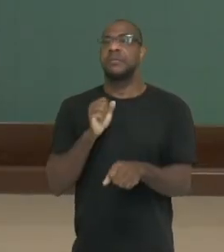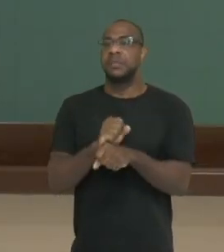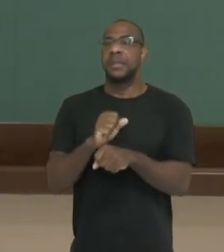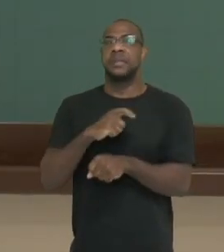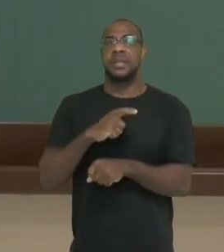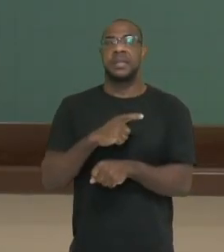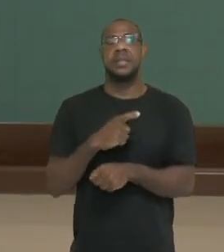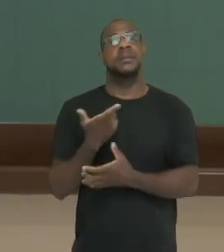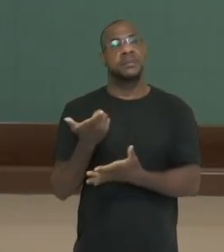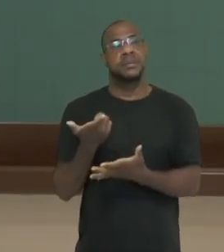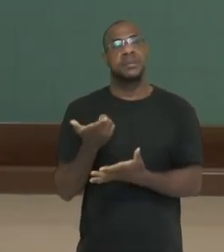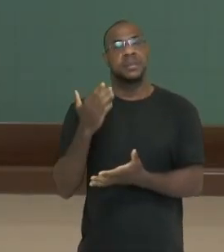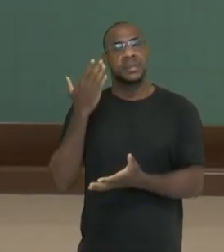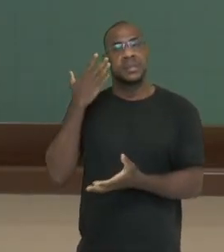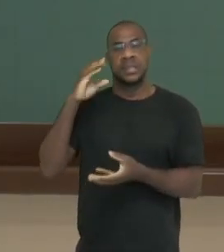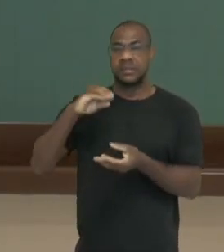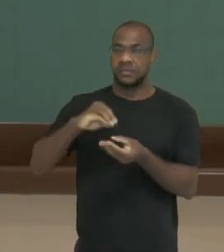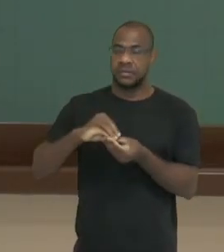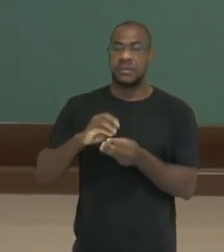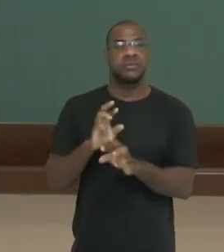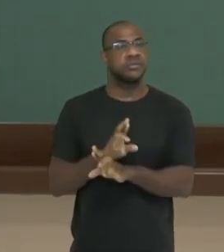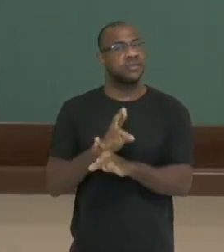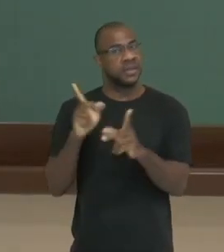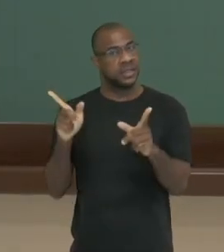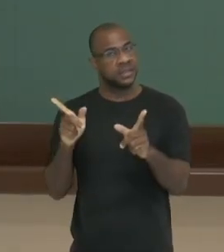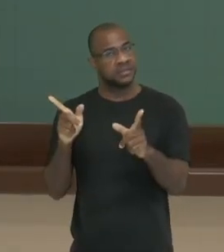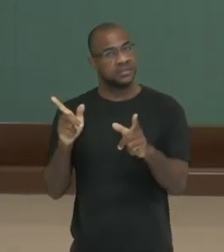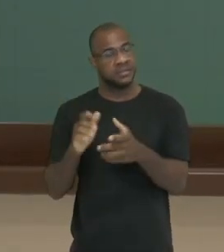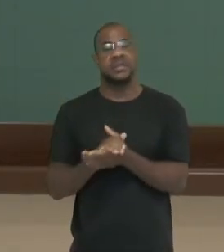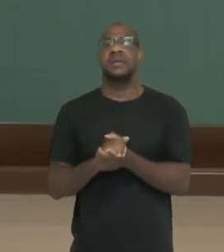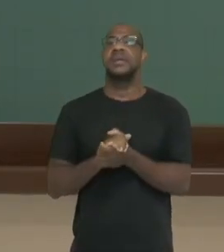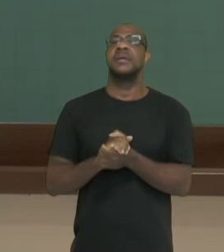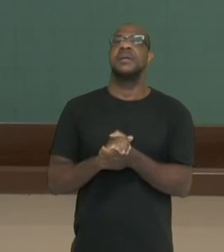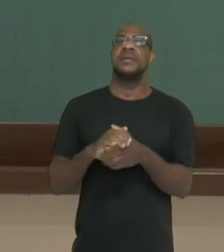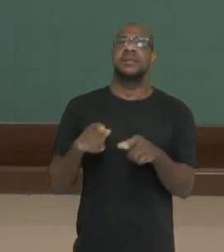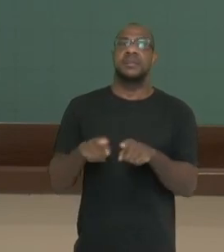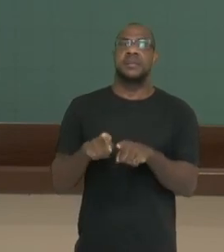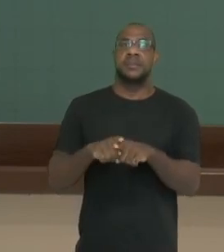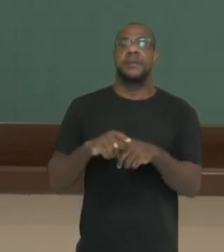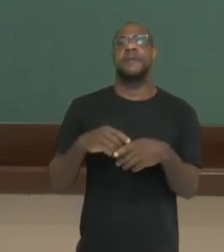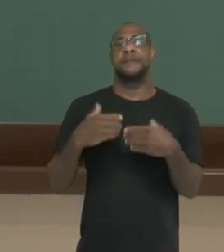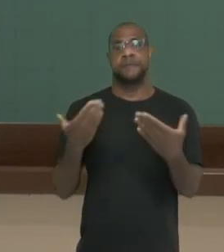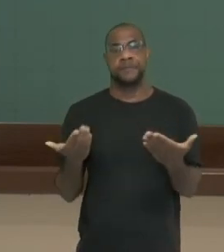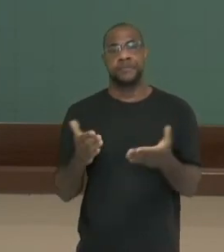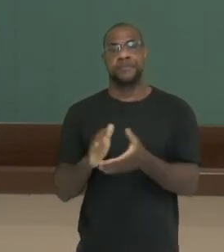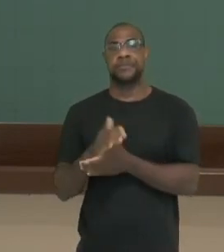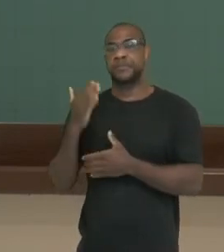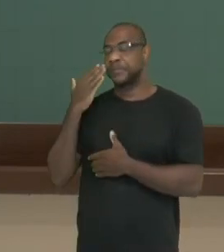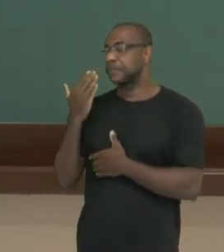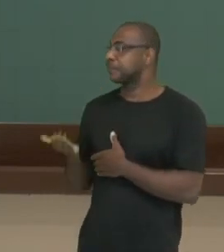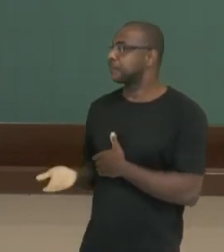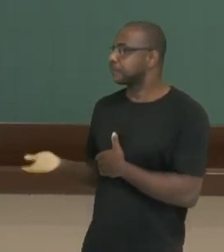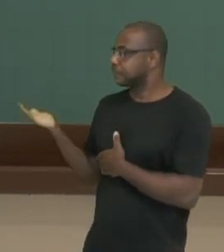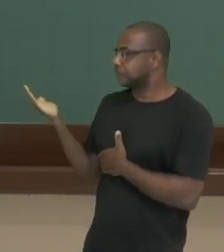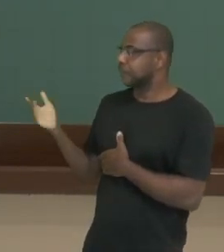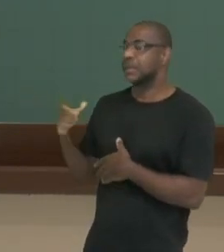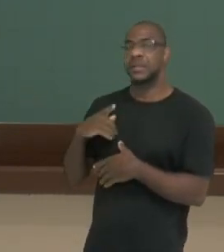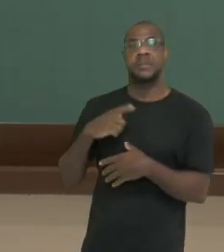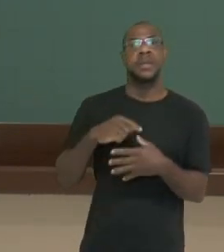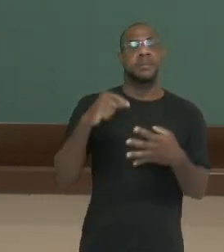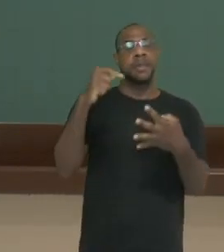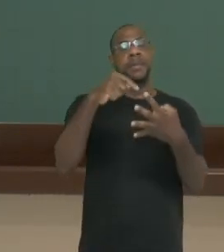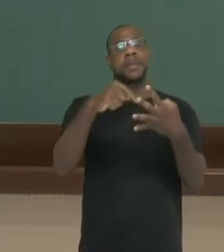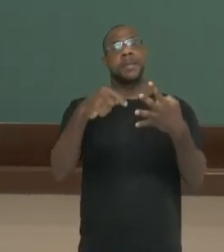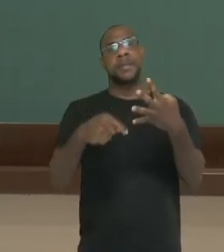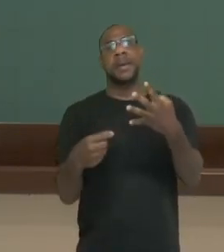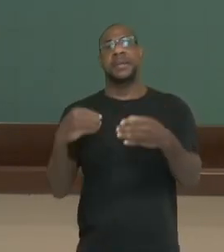vocês aí tenham compreendido essa diferença entre linguagem objetiva e linguagem subjetiva, né? E também os elementos composicionais